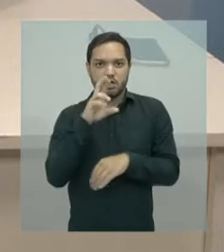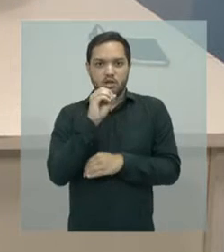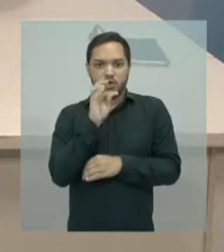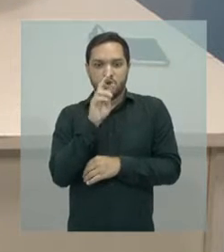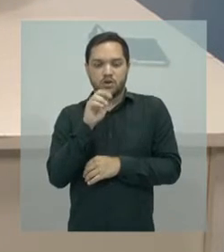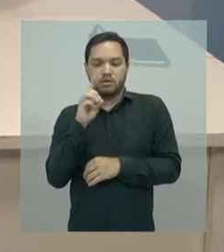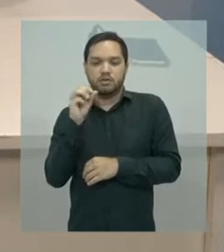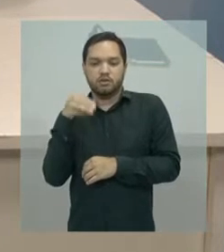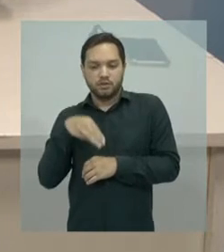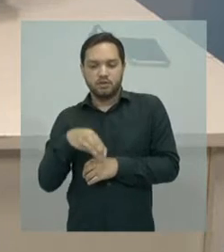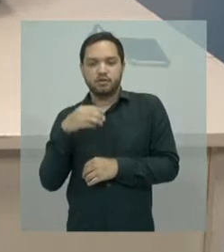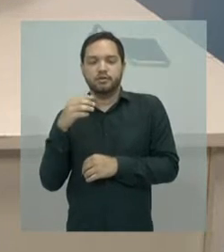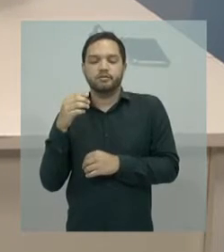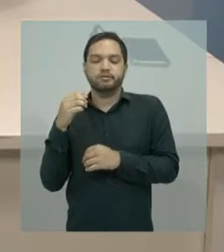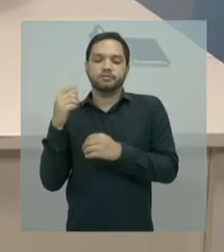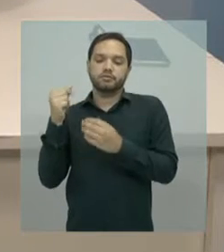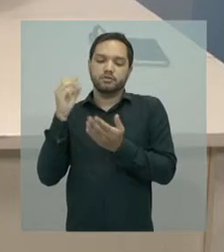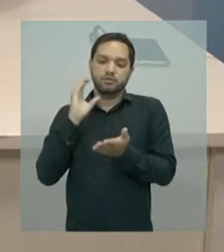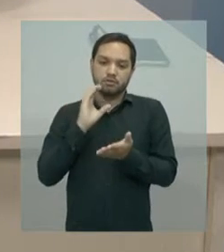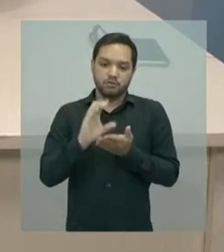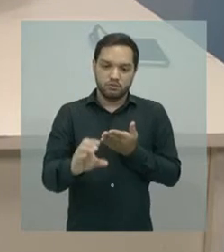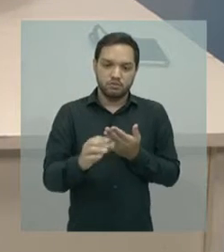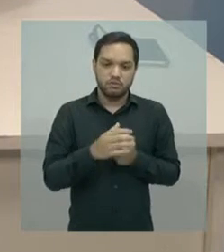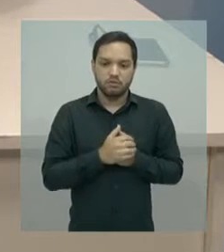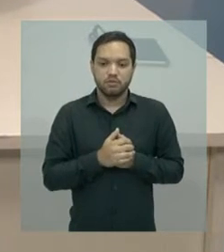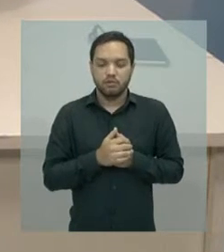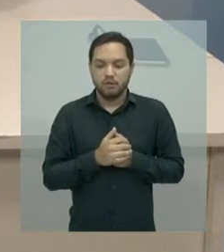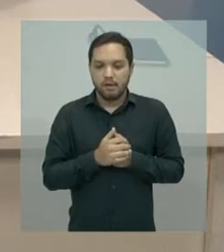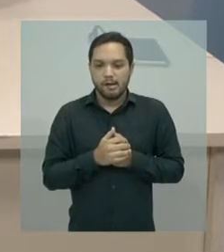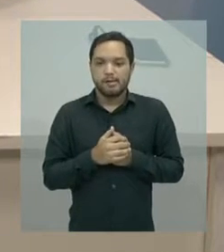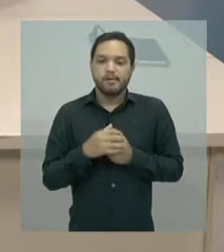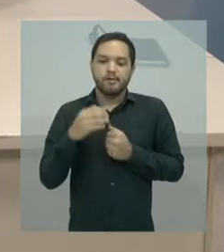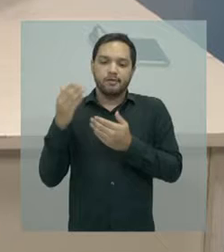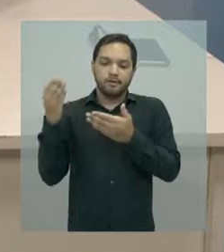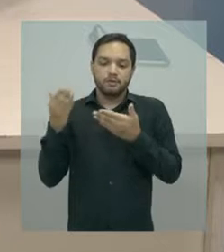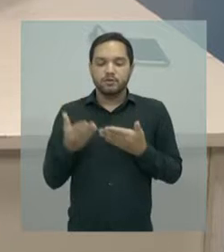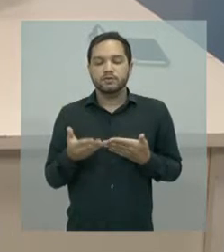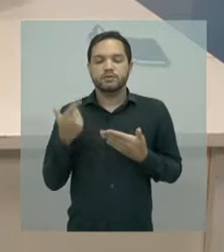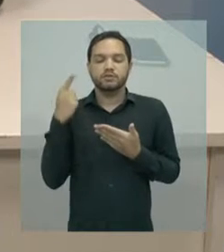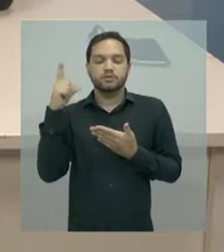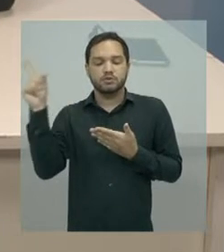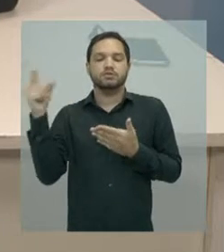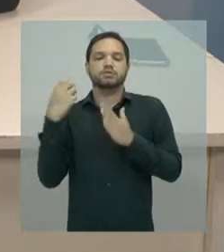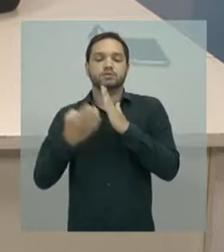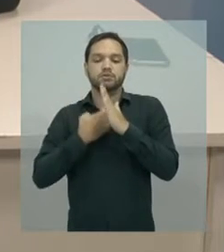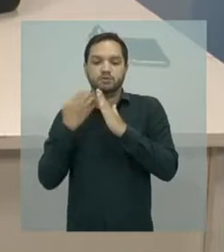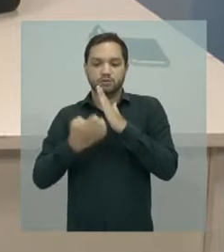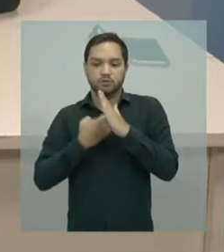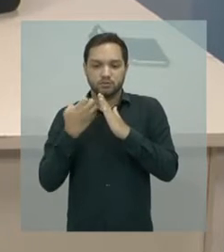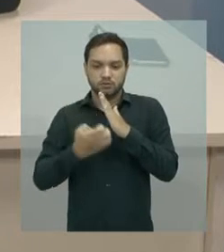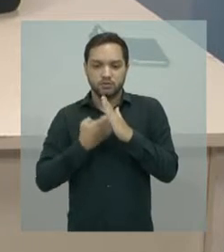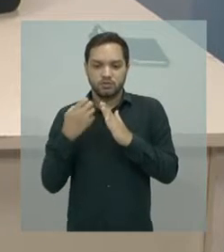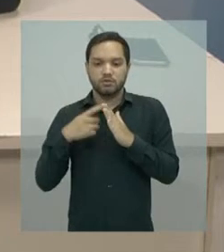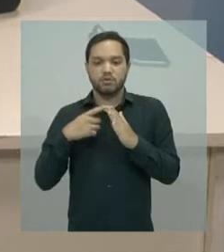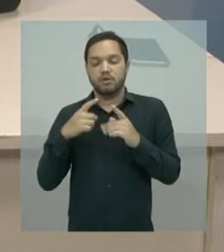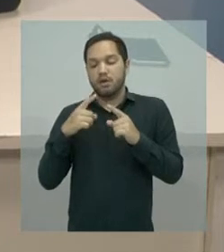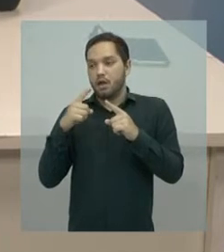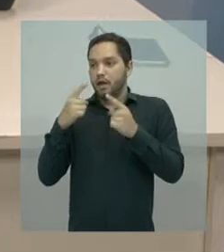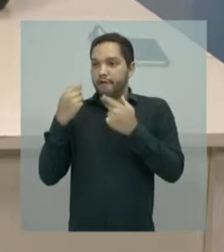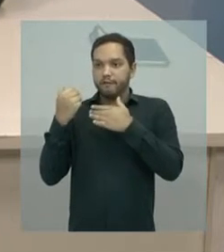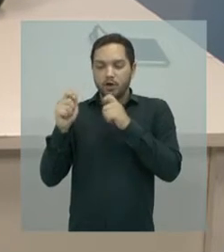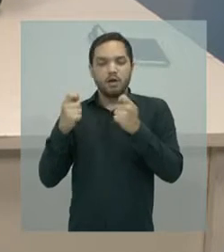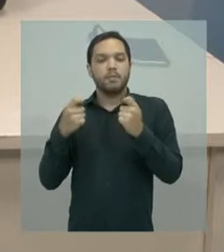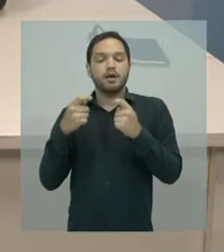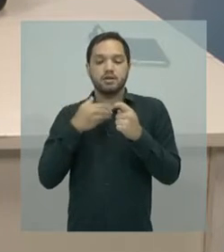fazer investimento. Você pode trazer uma Freeport para administrar com o percentual que ela tem, mas o Estado tendo controle sobre ela. Agora,